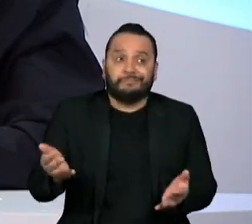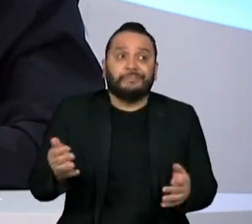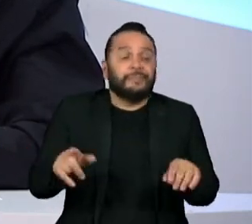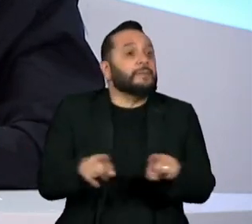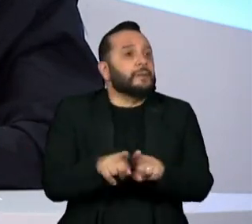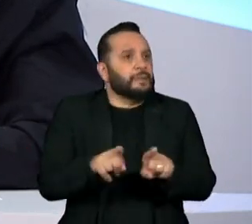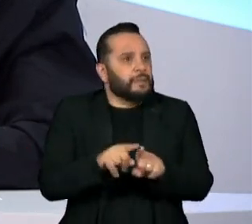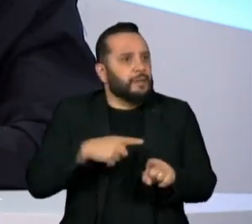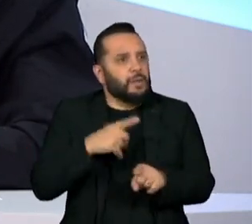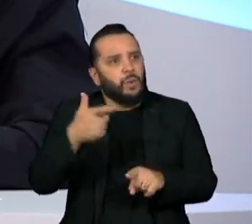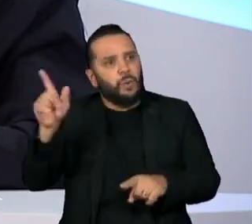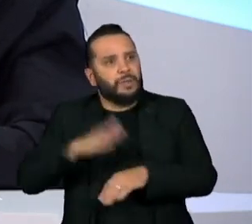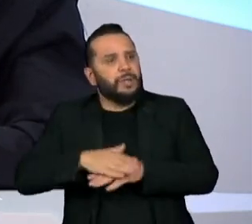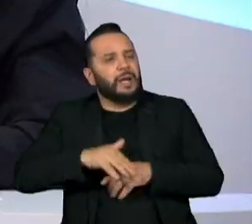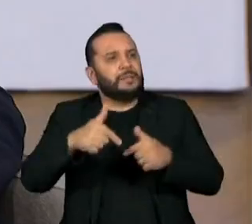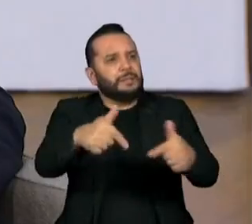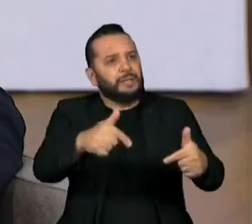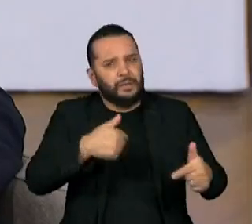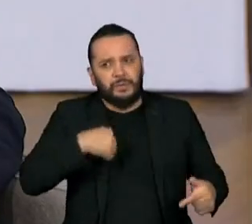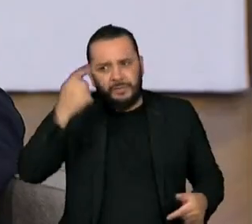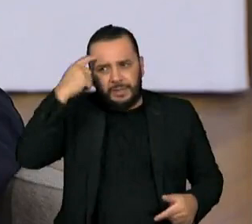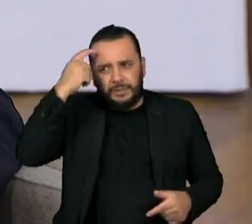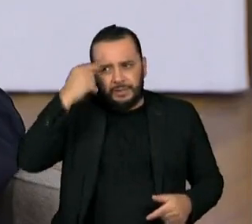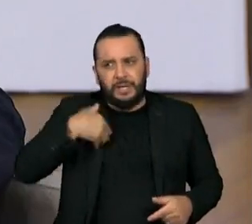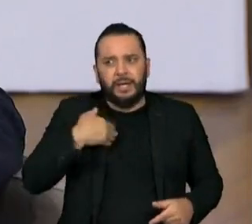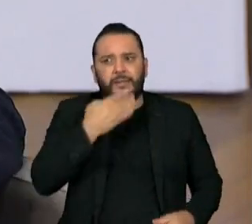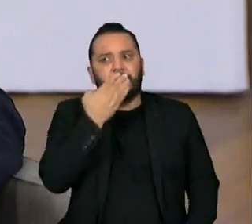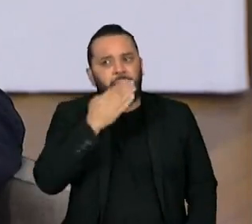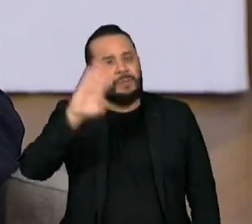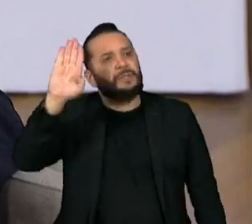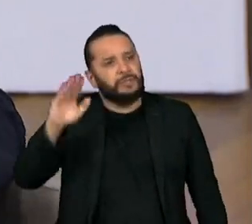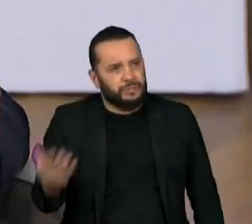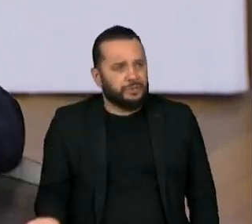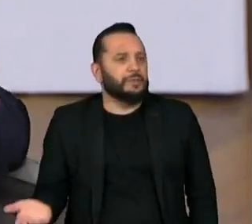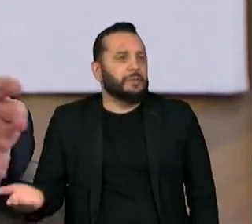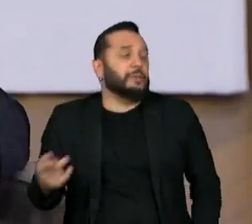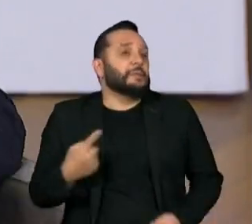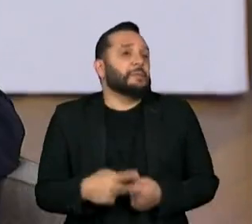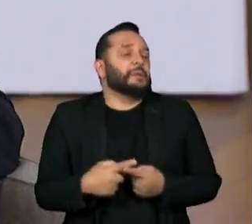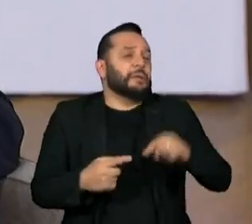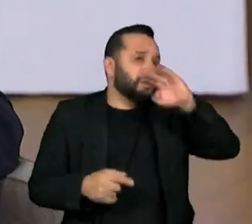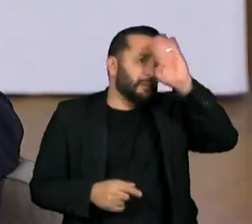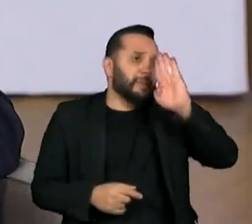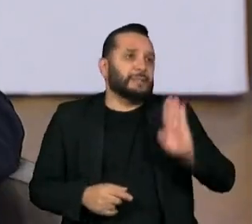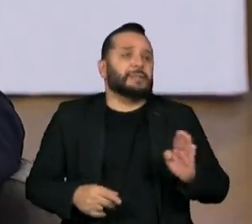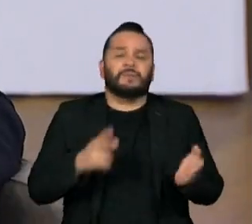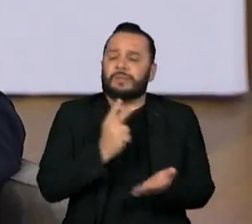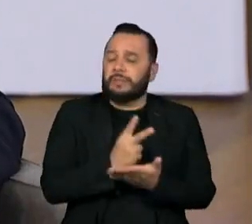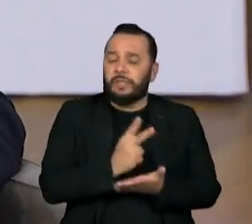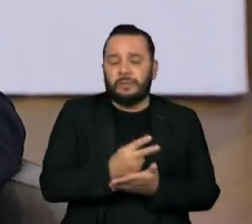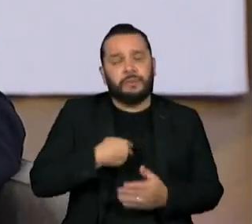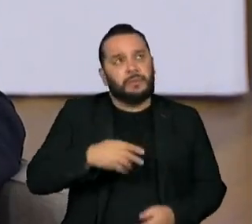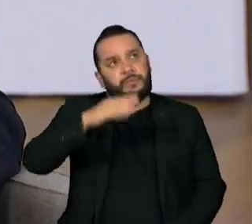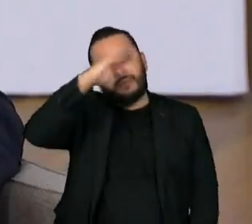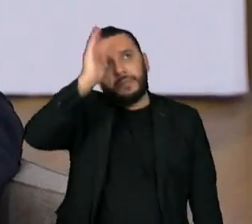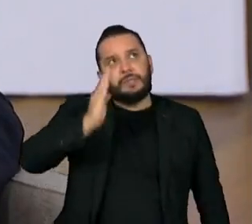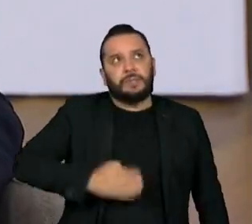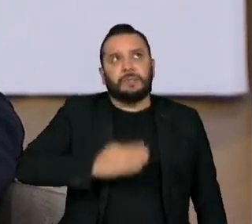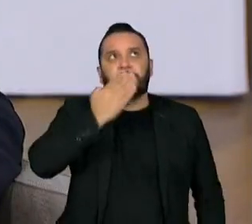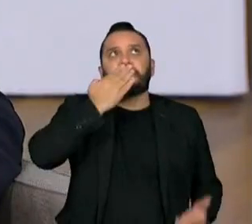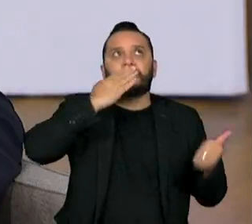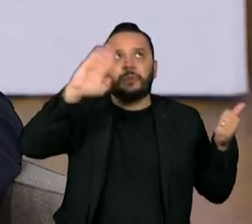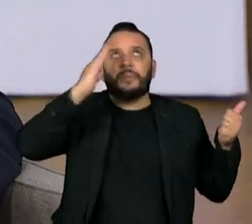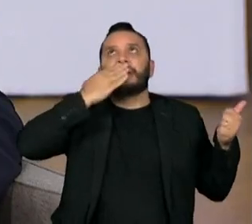dessa dessa natureza que estão sendo pensadas ou prometidos que o Brasil sempre teve um enorme pressão para prometer principalmente em épocas